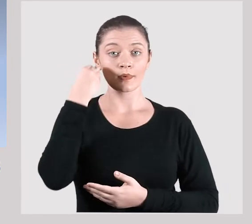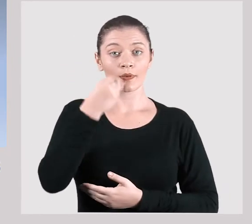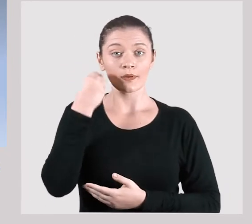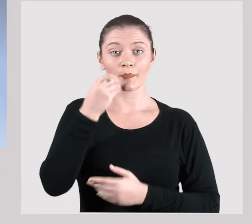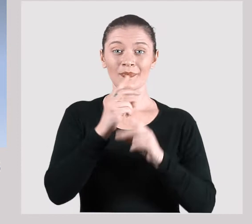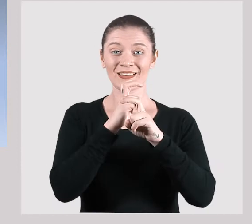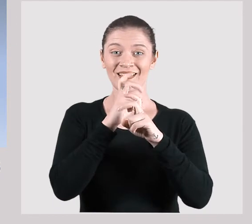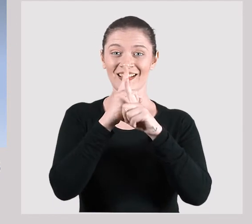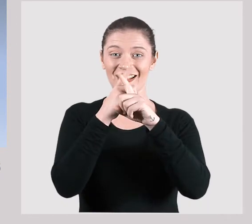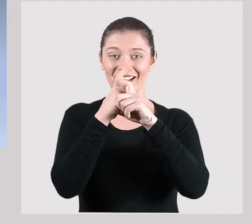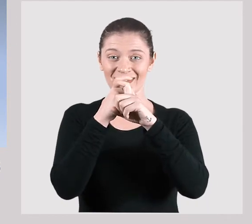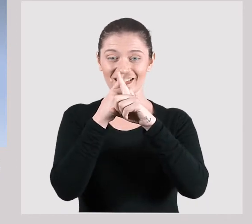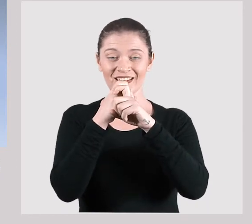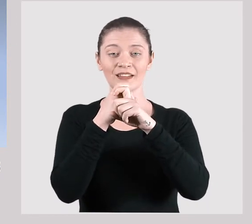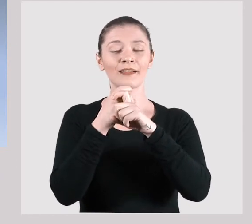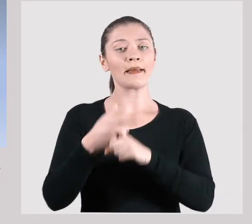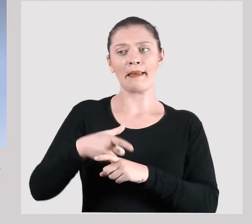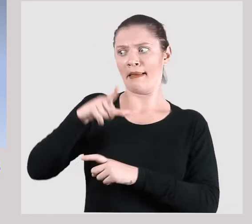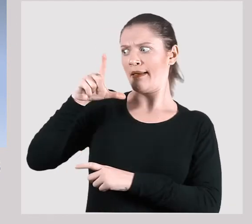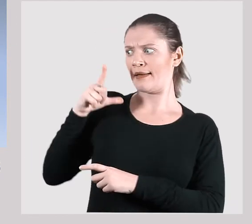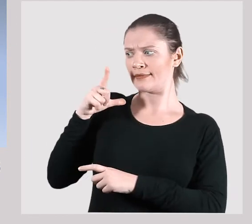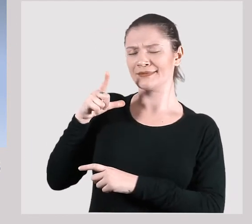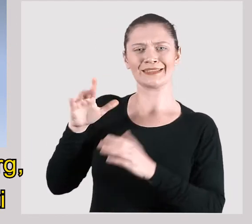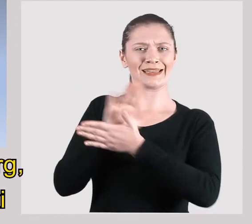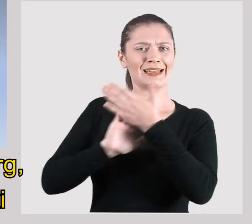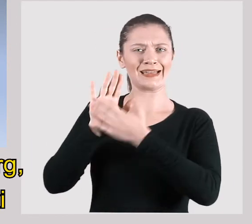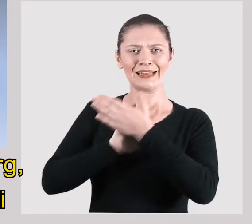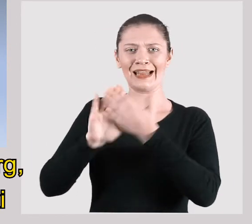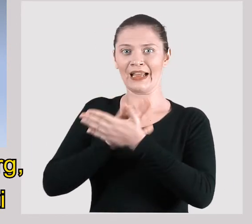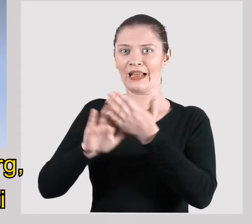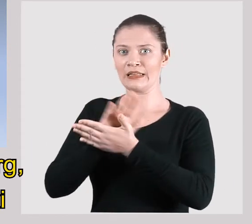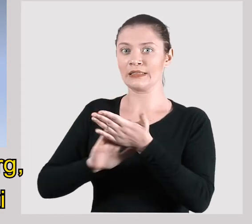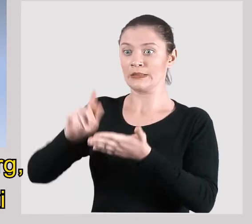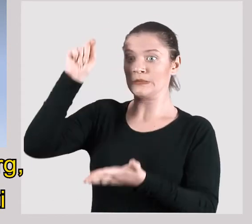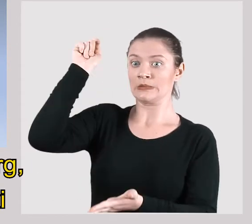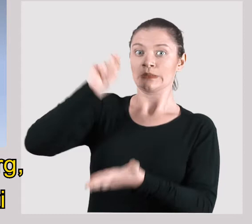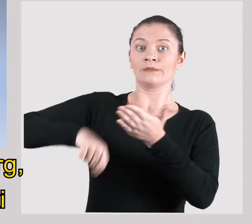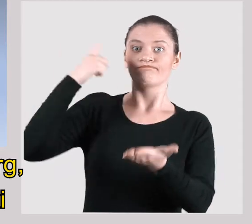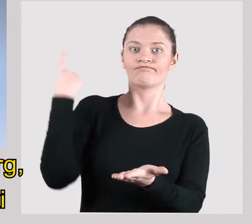que regulamentasse as pesquisas em seres humanos. E aí, a partir do Tribunal